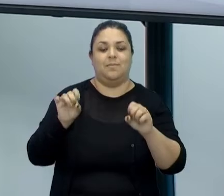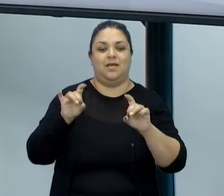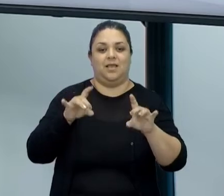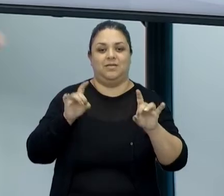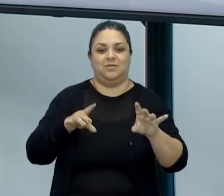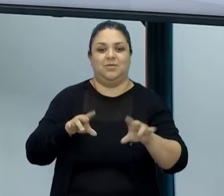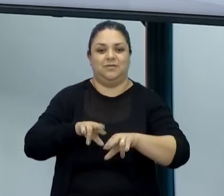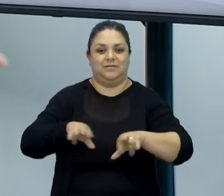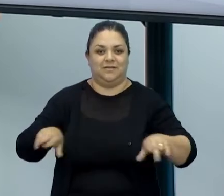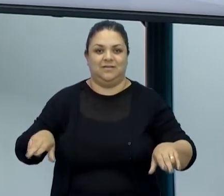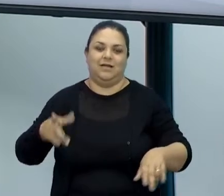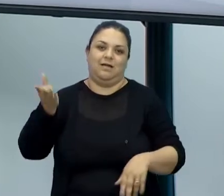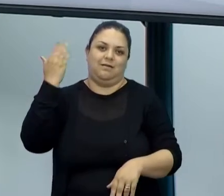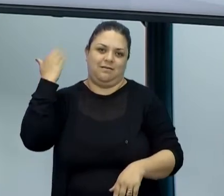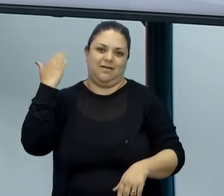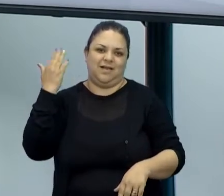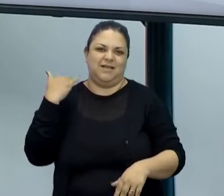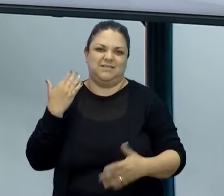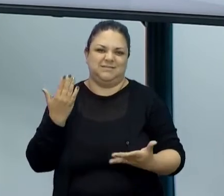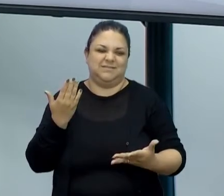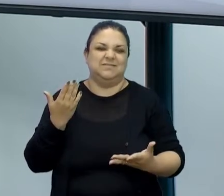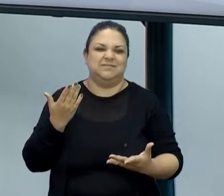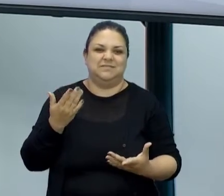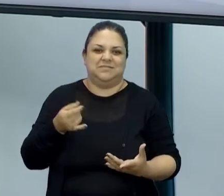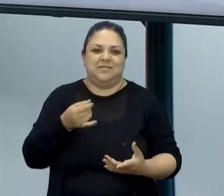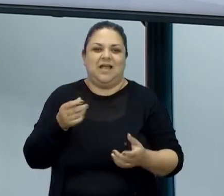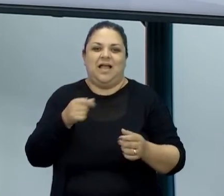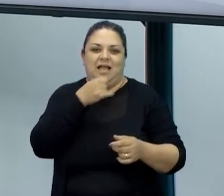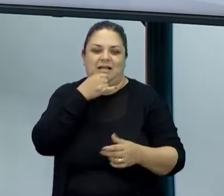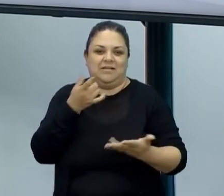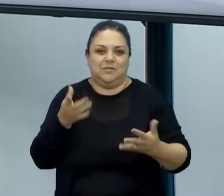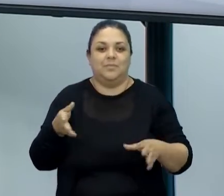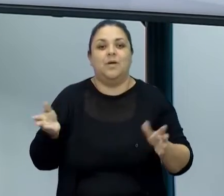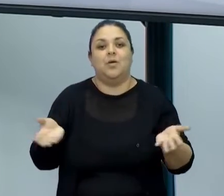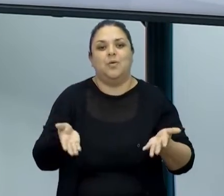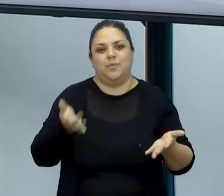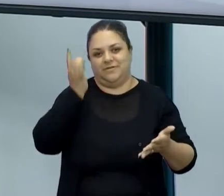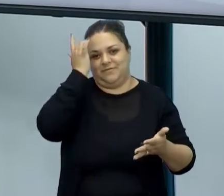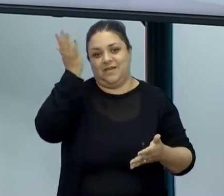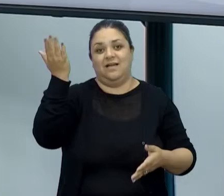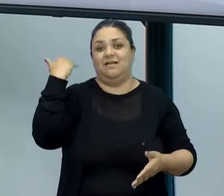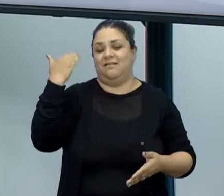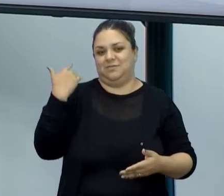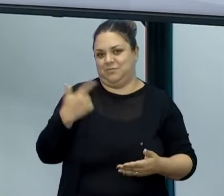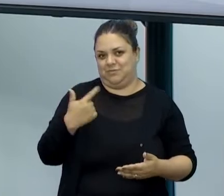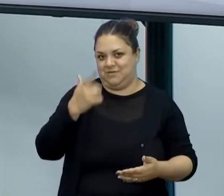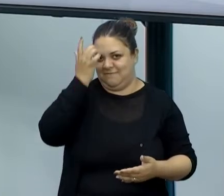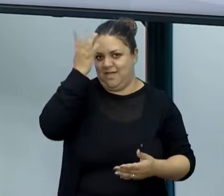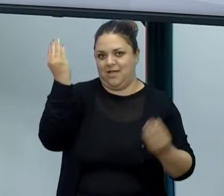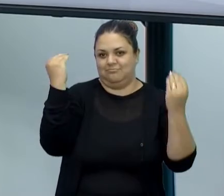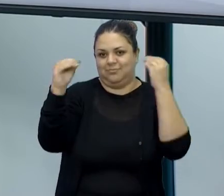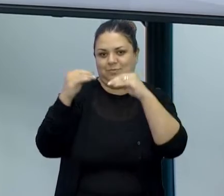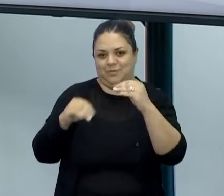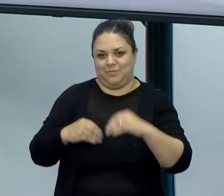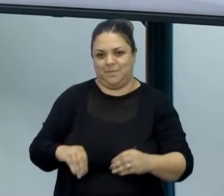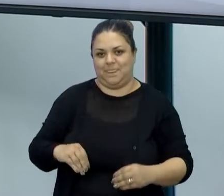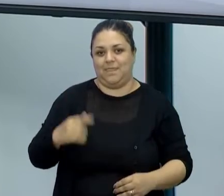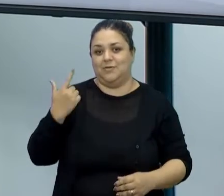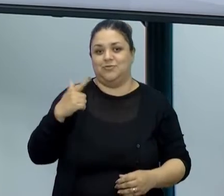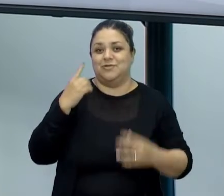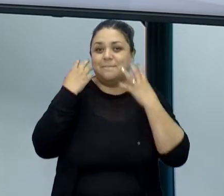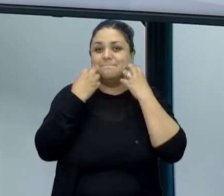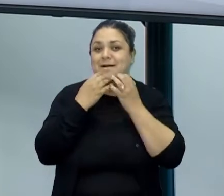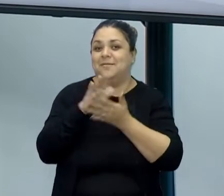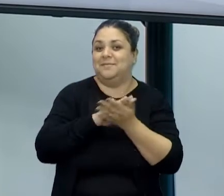Isso é uma coisa muito banal, né? Qualquer banco faz, você lança lá os pagamentos e faz, mas naquela época não era assim, né? Naquela época não tinha nem barba,